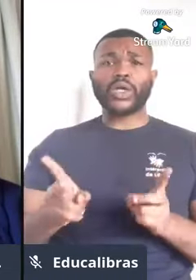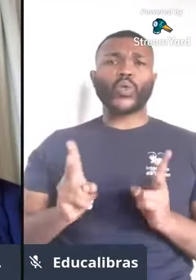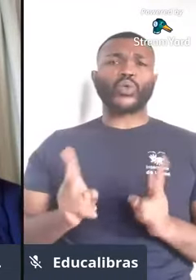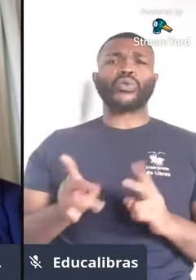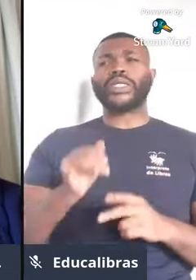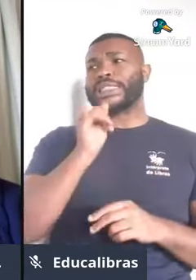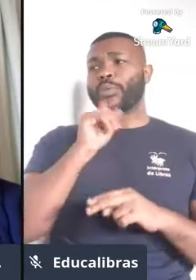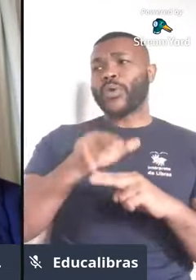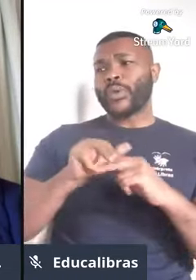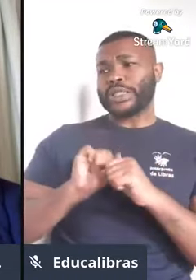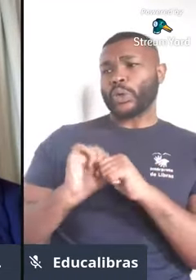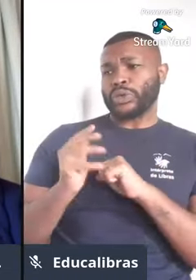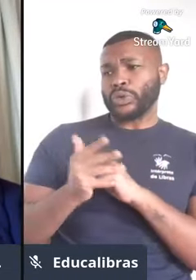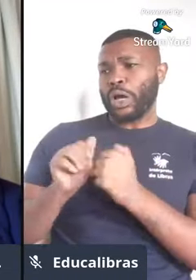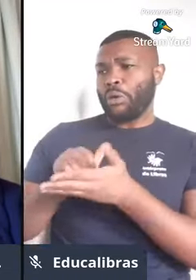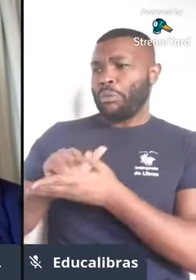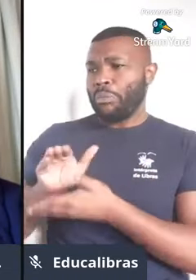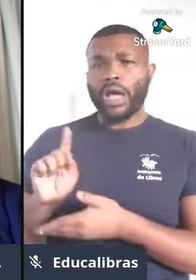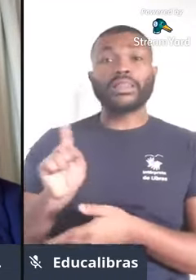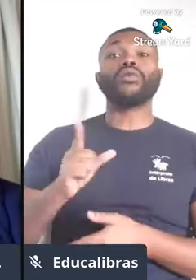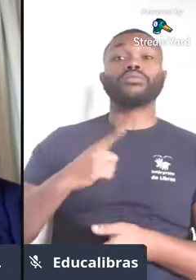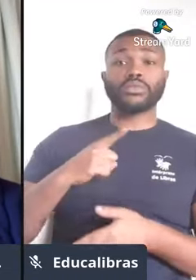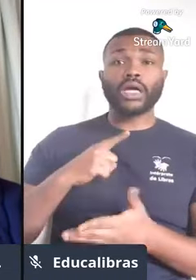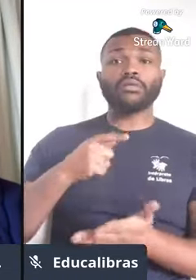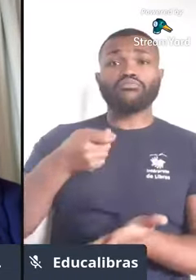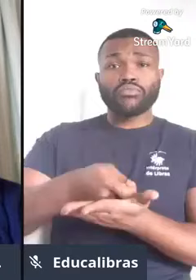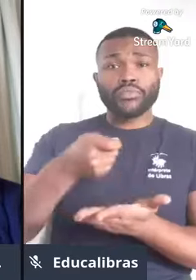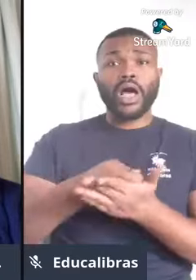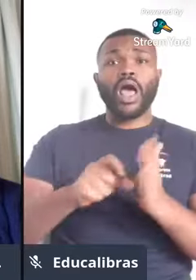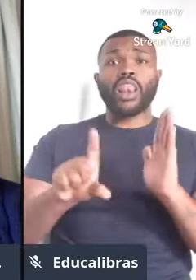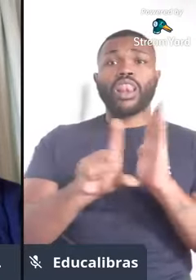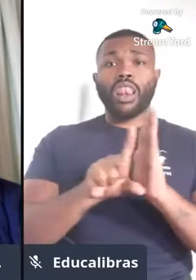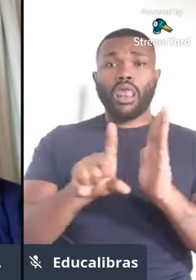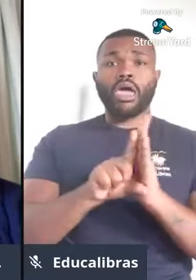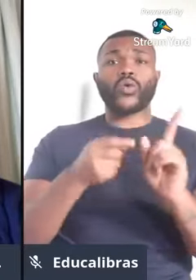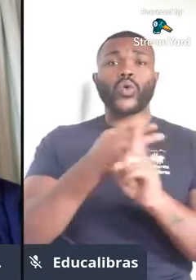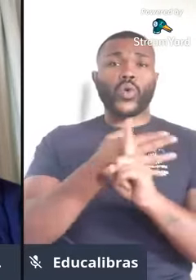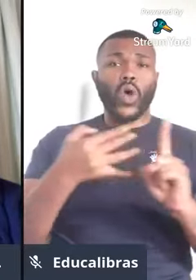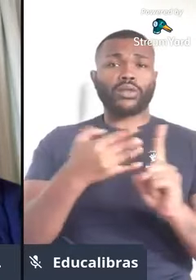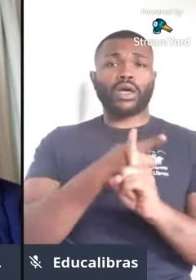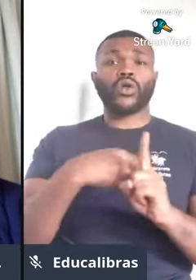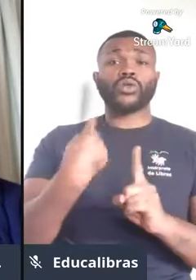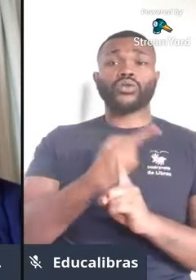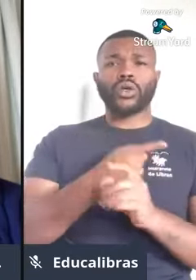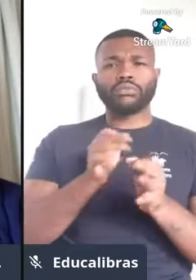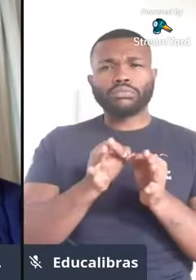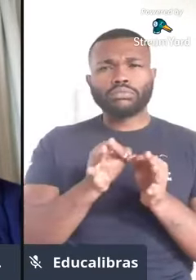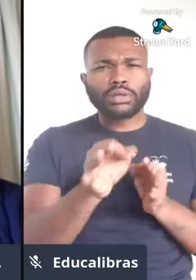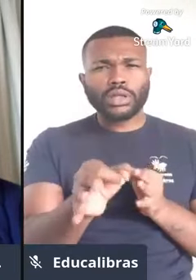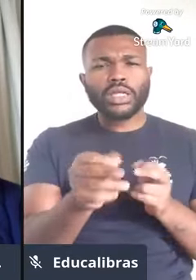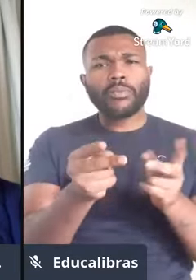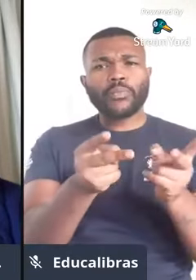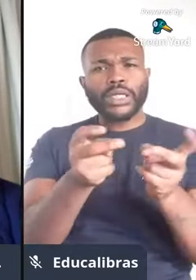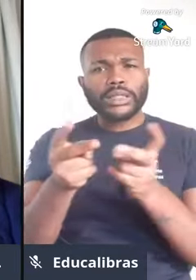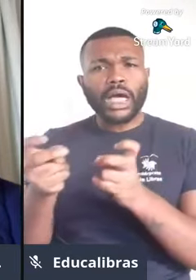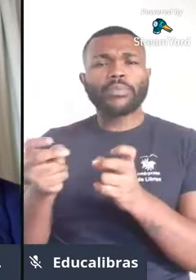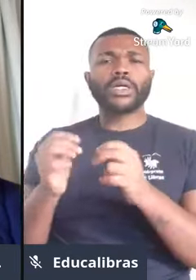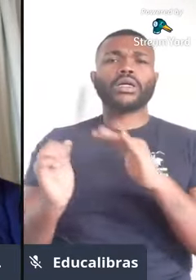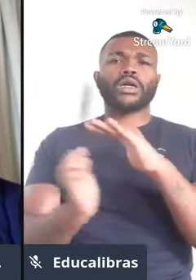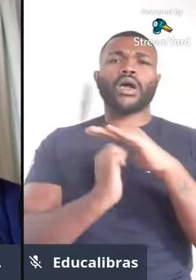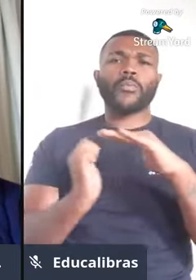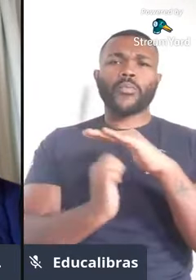pandemia que essa obrigação deixou de existir, e nós, mesmo à distância, temos verificado as empresas que têm,